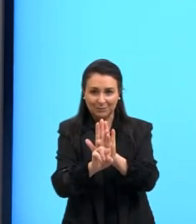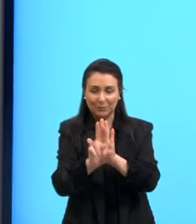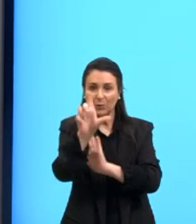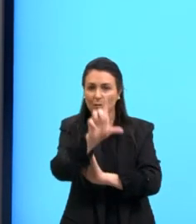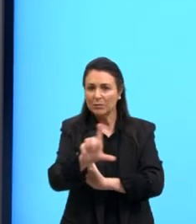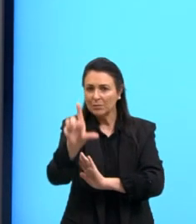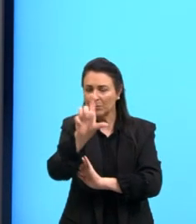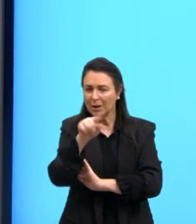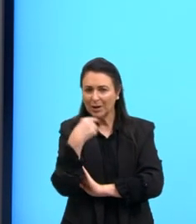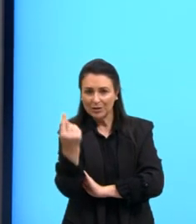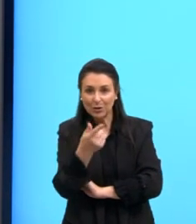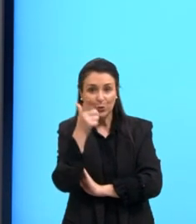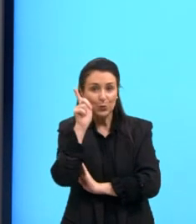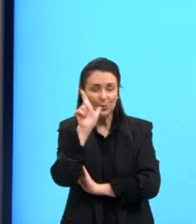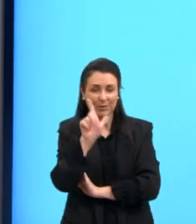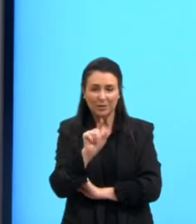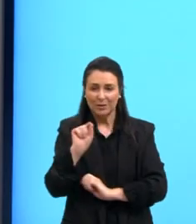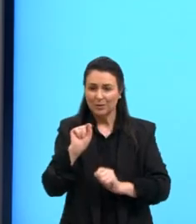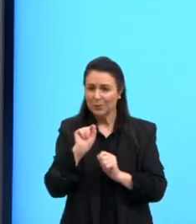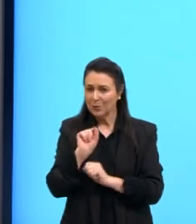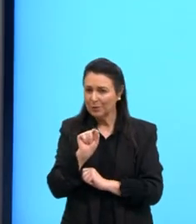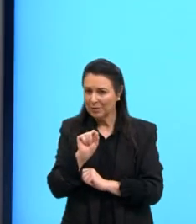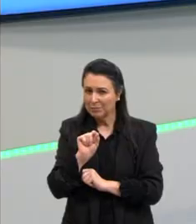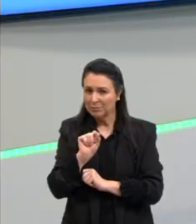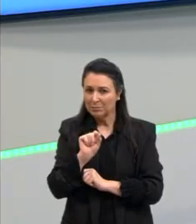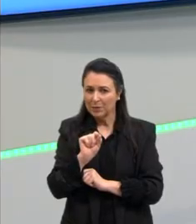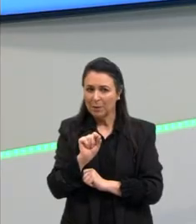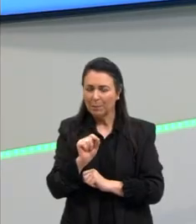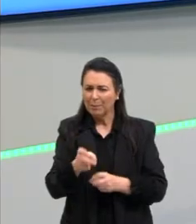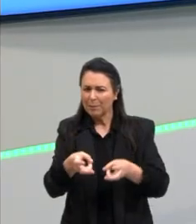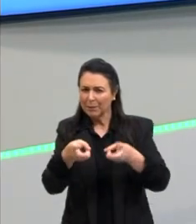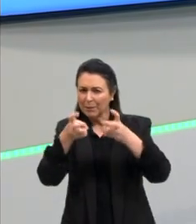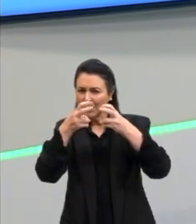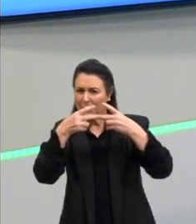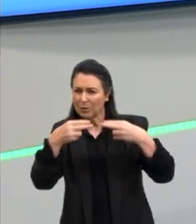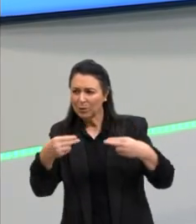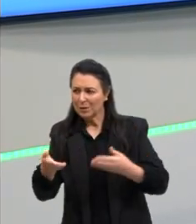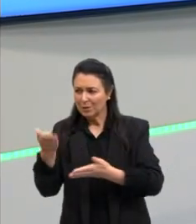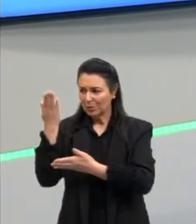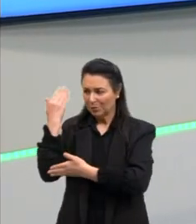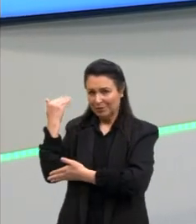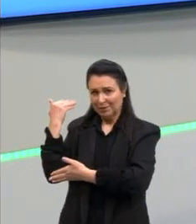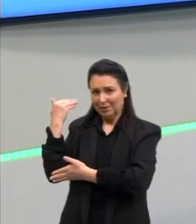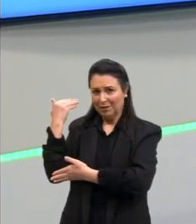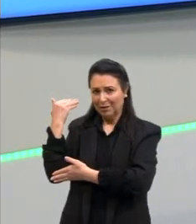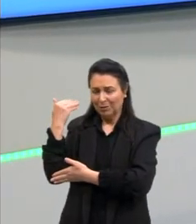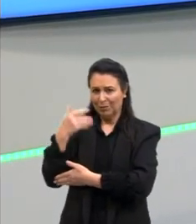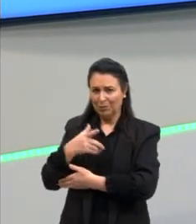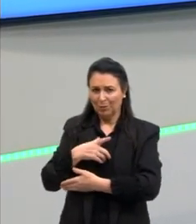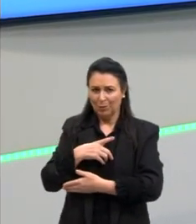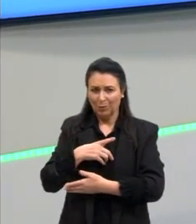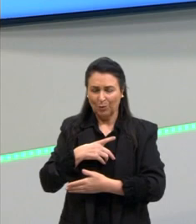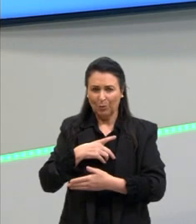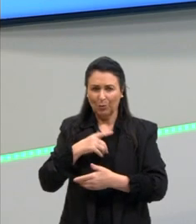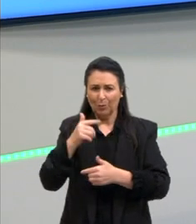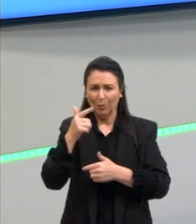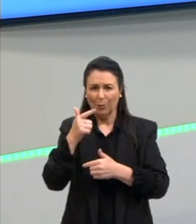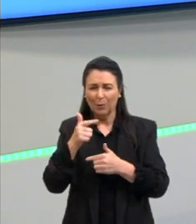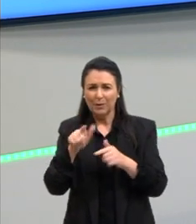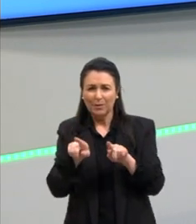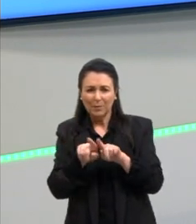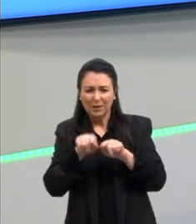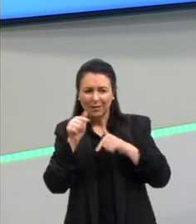a gente consegue o que trabalhar coisas lá do passado e saber como as pessoas viviam no passado trabalhar o futuro